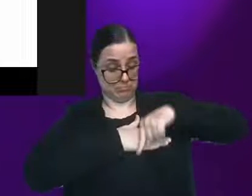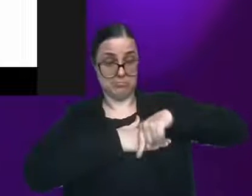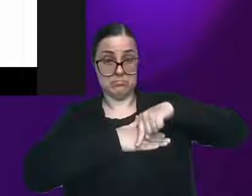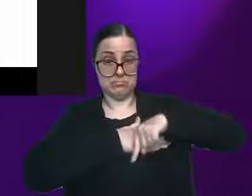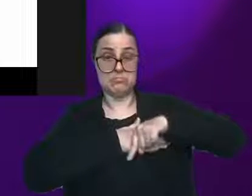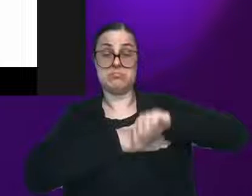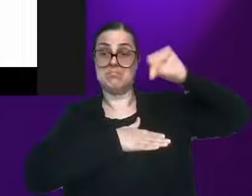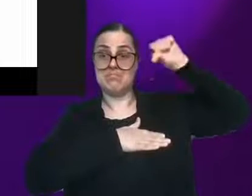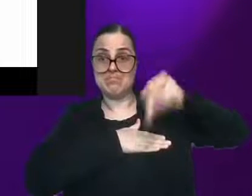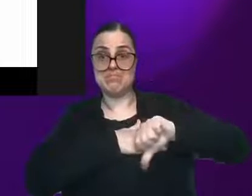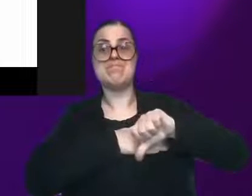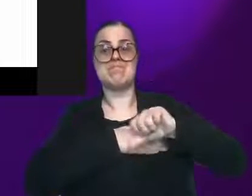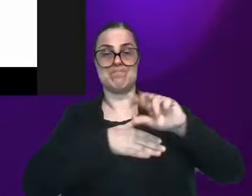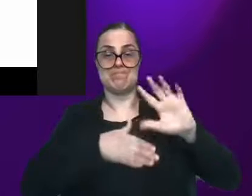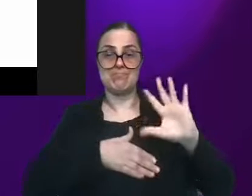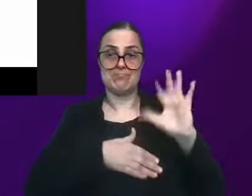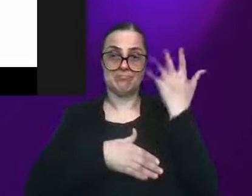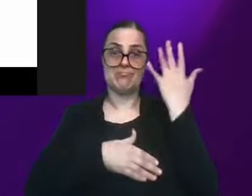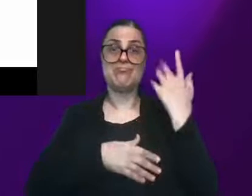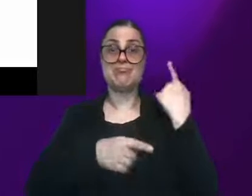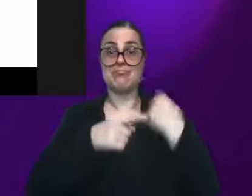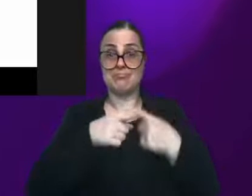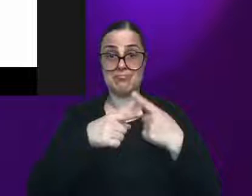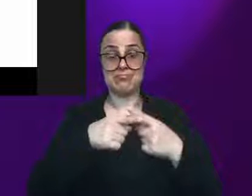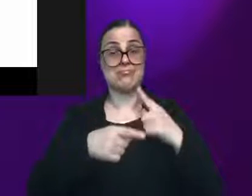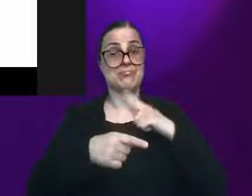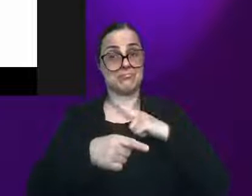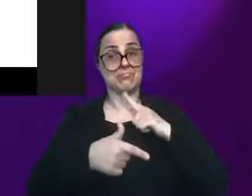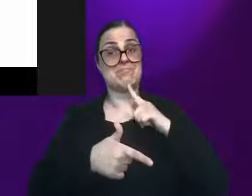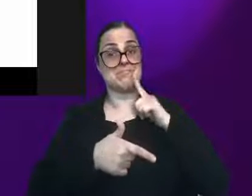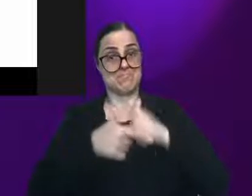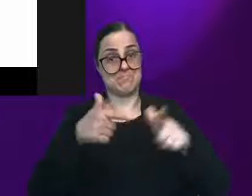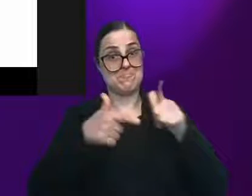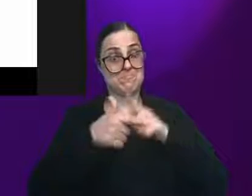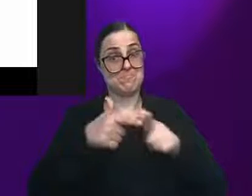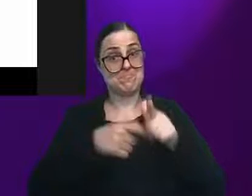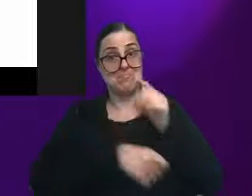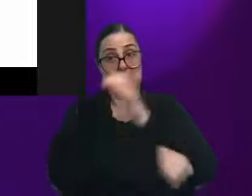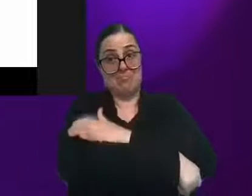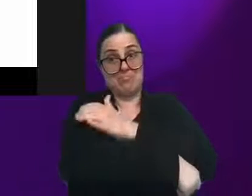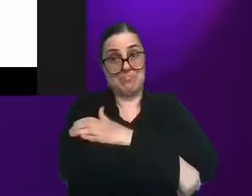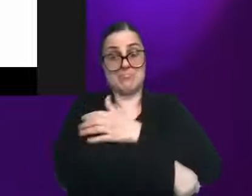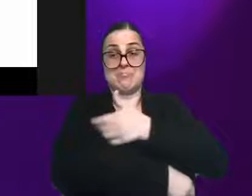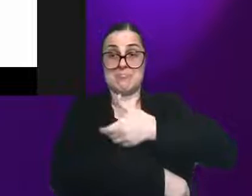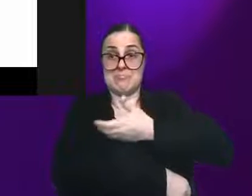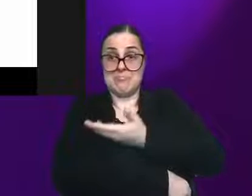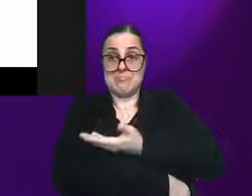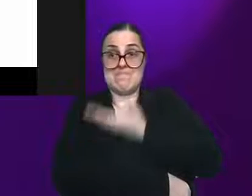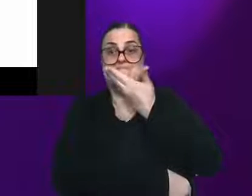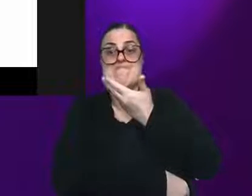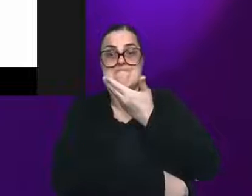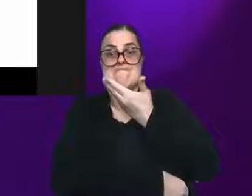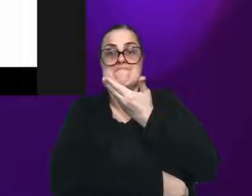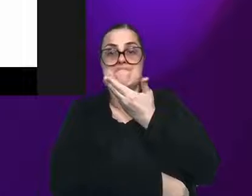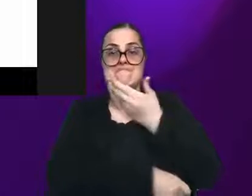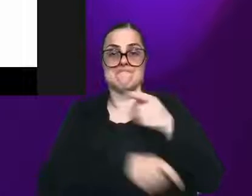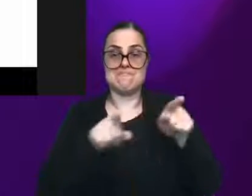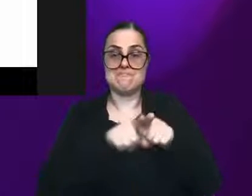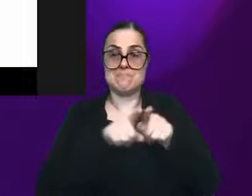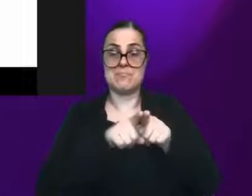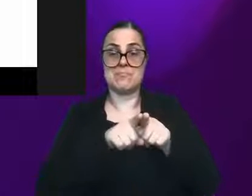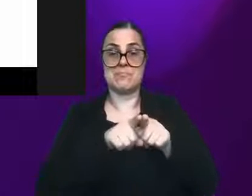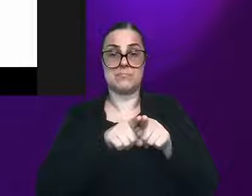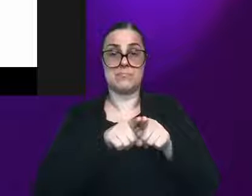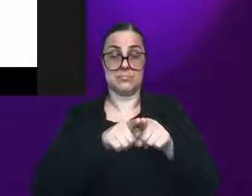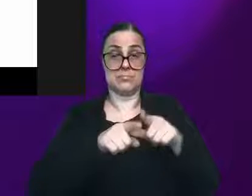piorando a drenagem venosa, e quando você tem um aumento da pressão intraabdominal, isso comprime a